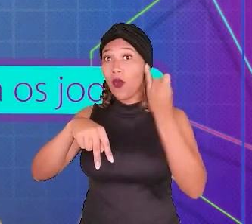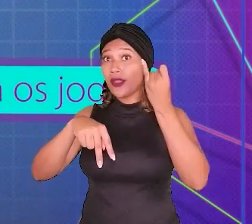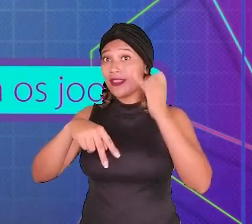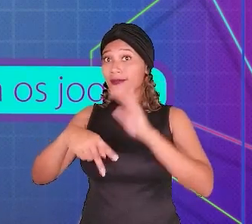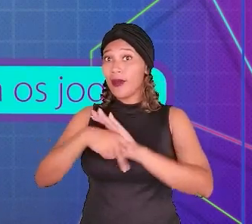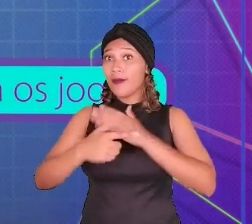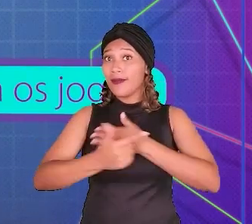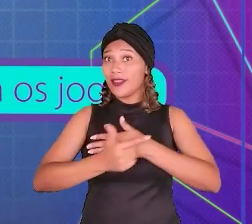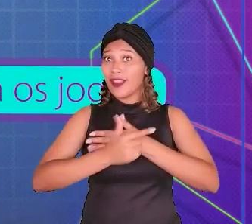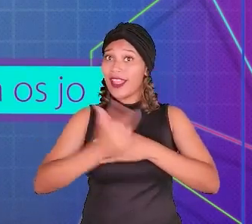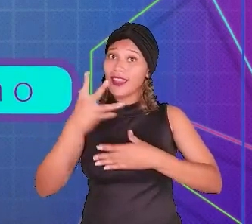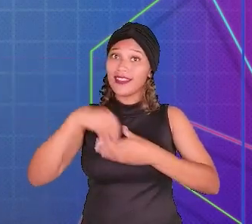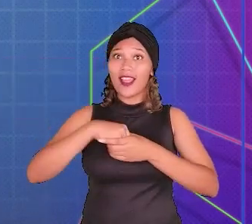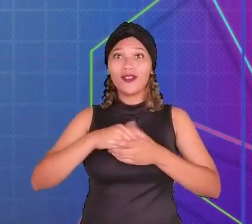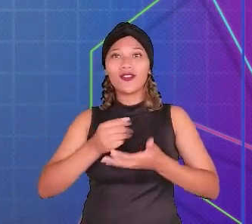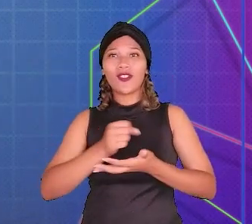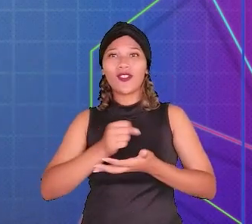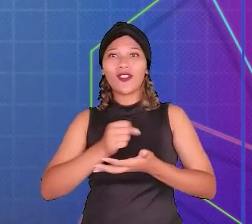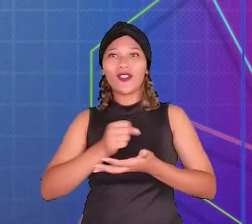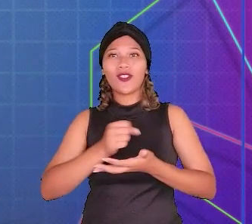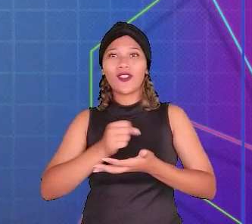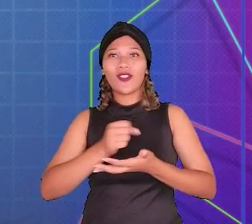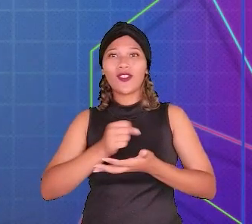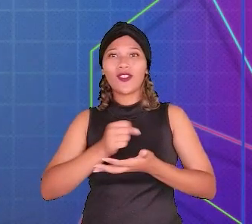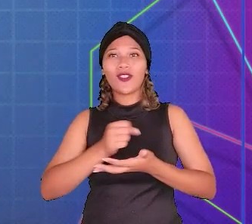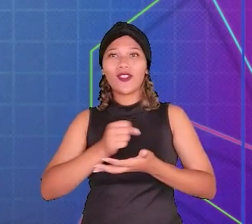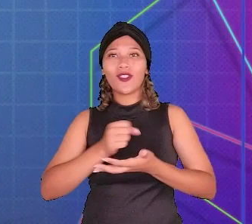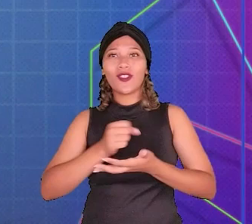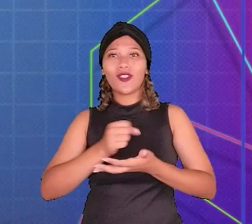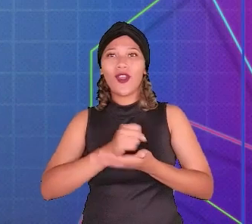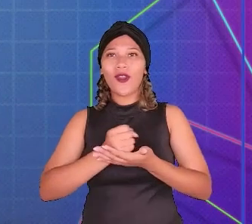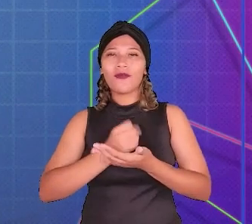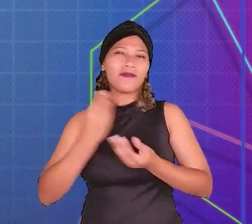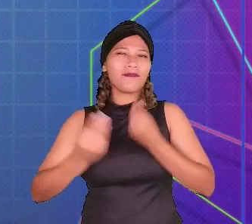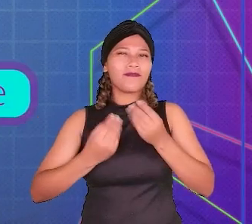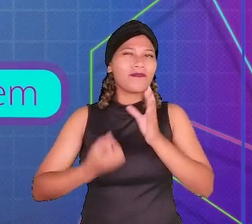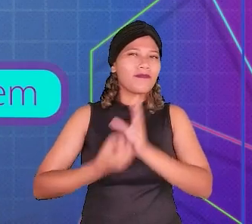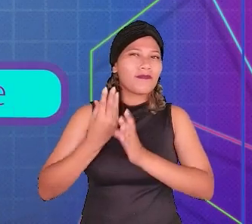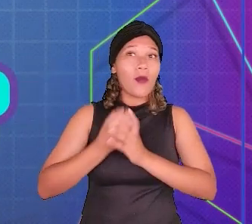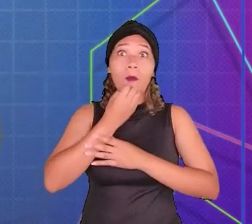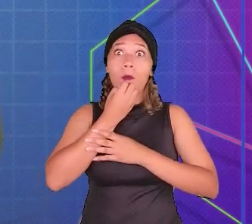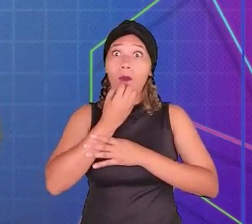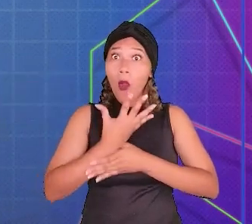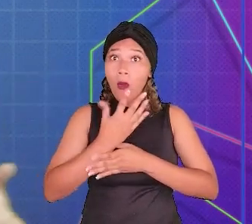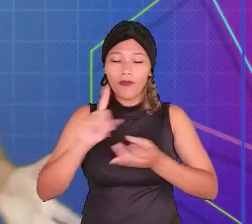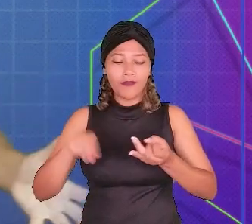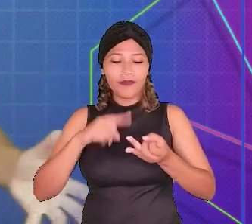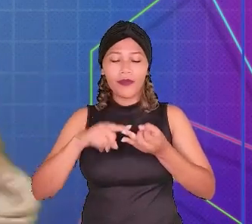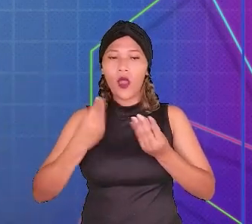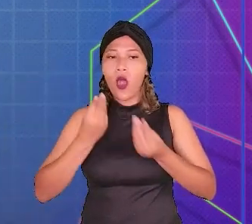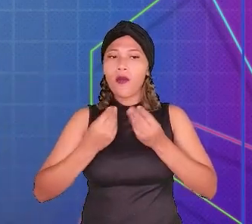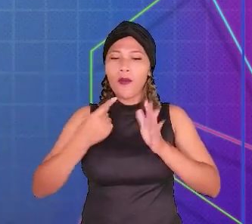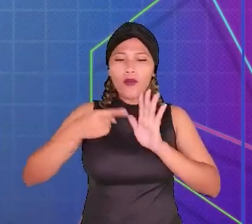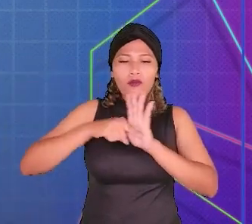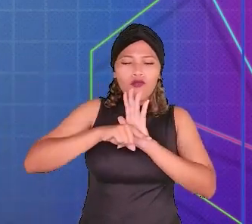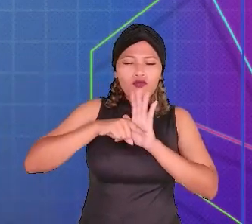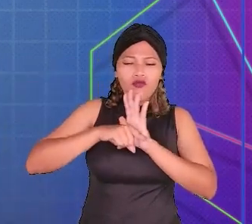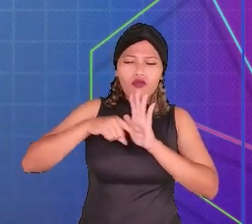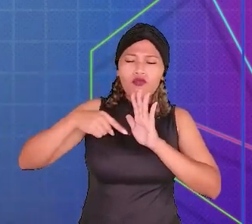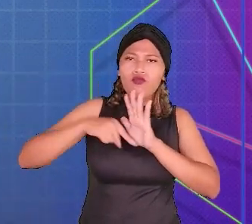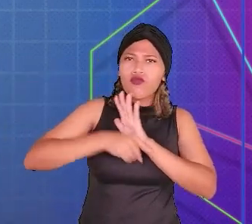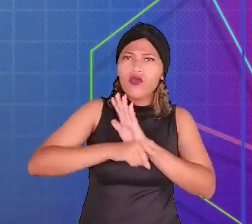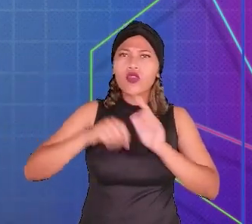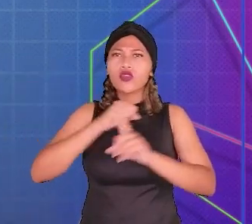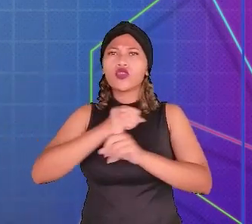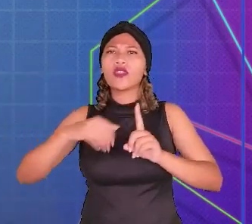a importância dos personagens para os jogos. Reforço, importância dos personagens para os jogos. Como criar um bom personagem, como aprofundar os personagens e